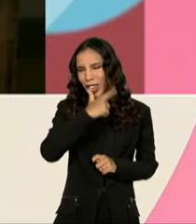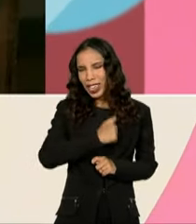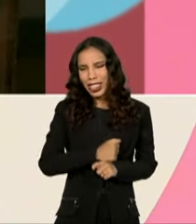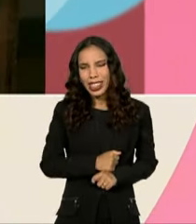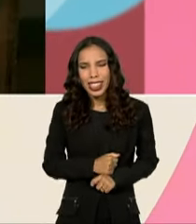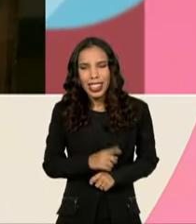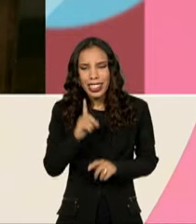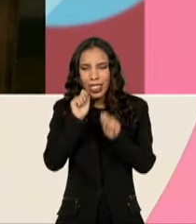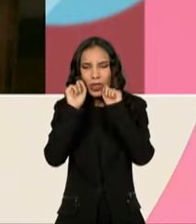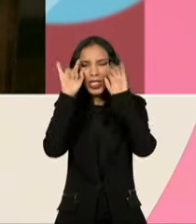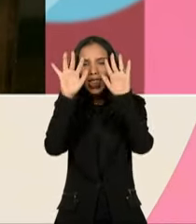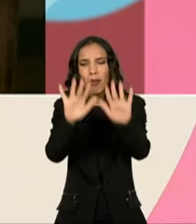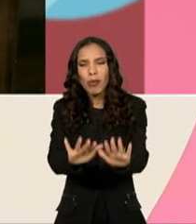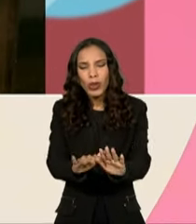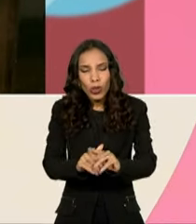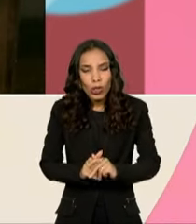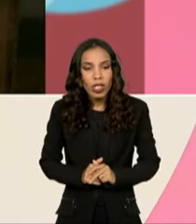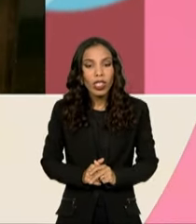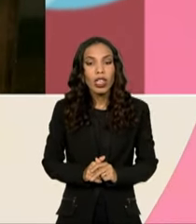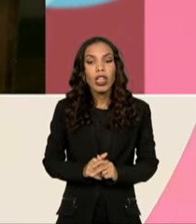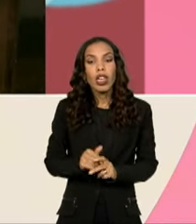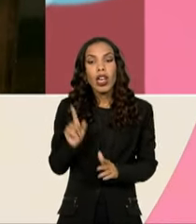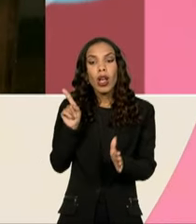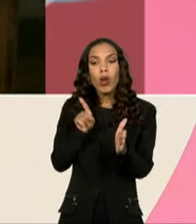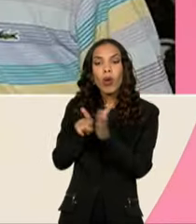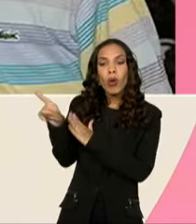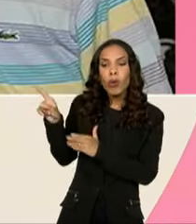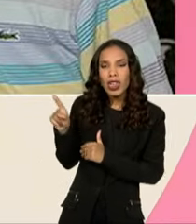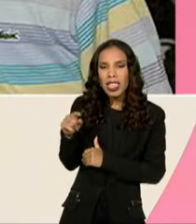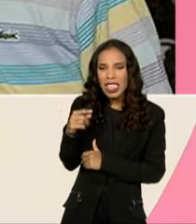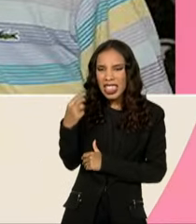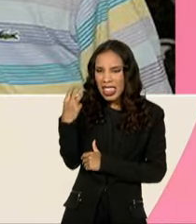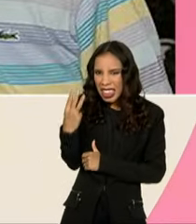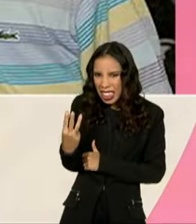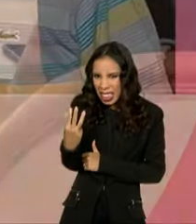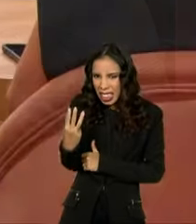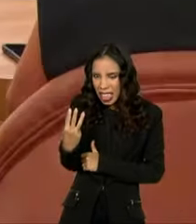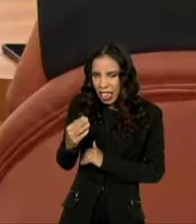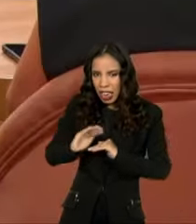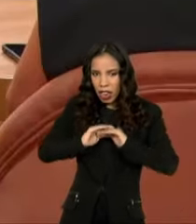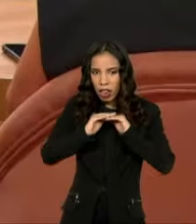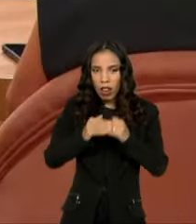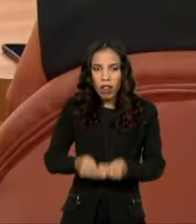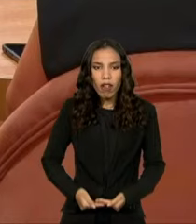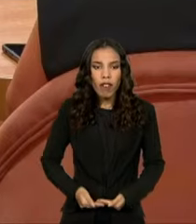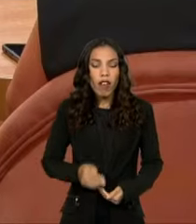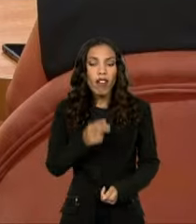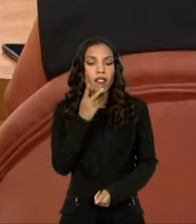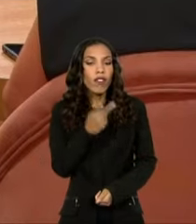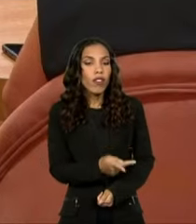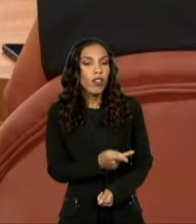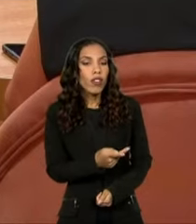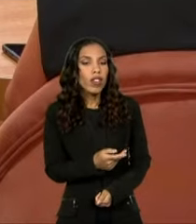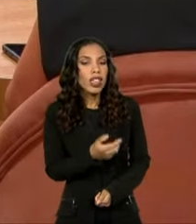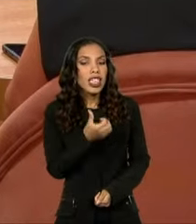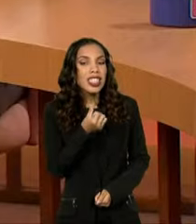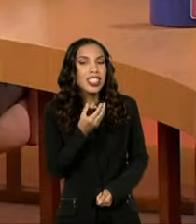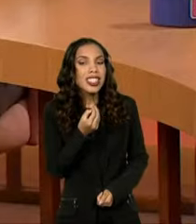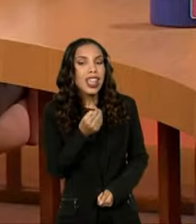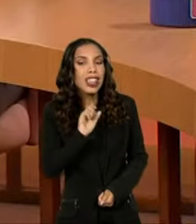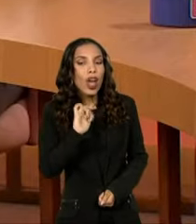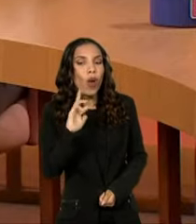a Deus, amém, Senhor. Uma vez perguntei para o Erlanger, né? Vem cá, trigêmeos. Ele falou assim, só vou dizer uma coisa. 60 unhas por semana.